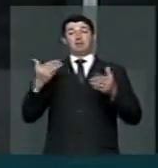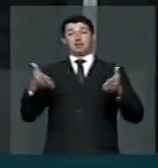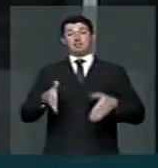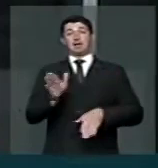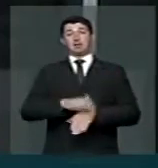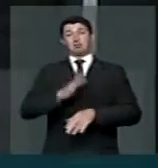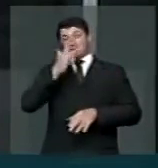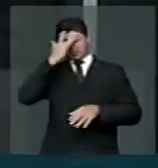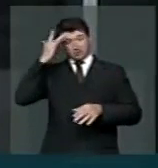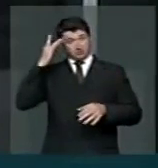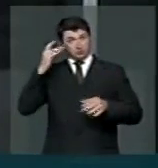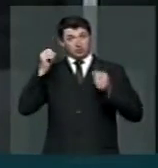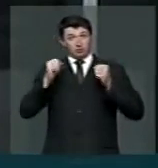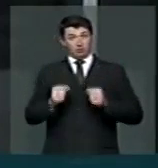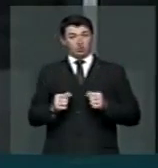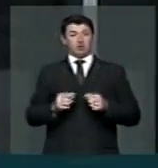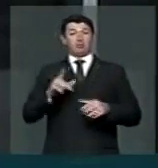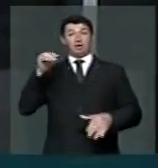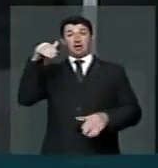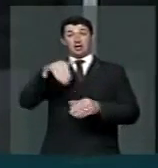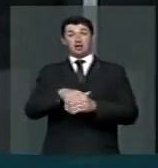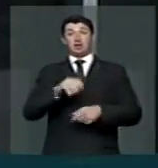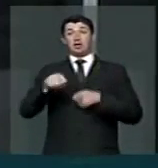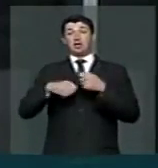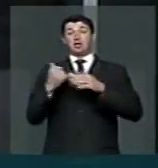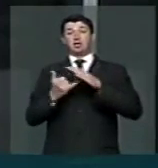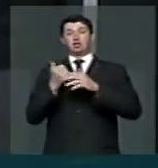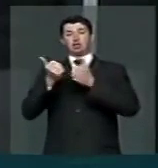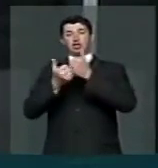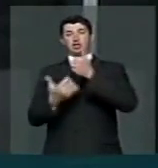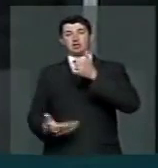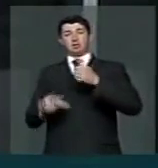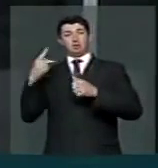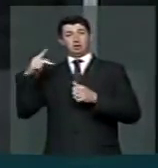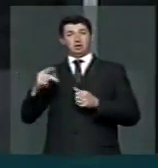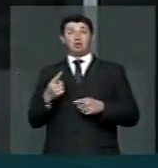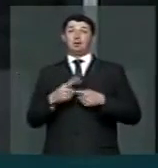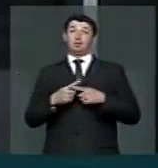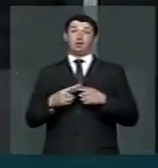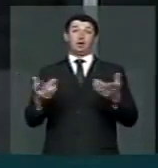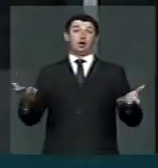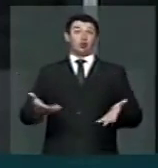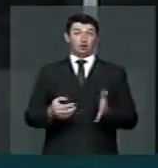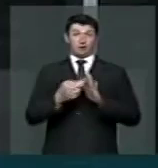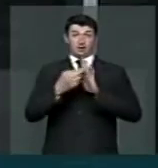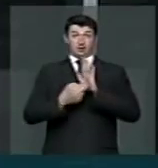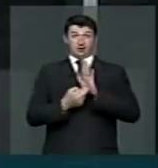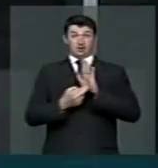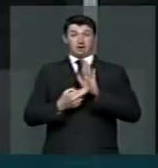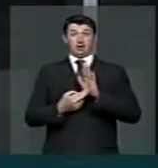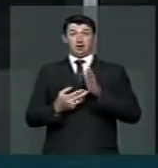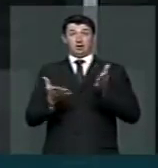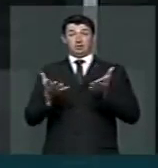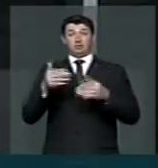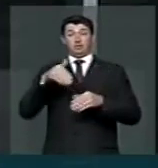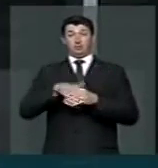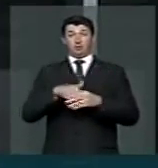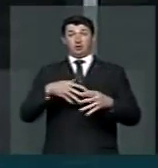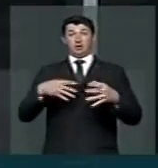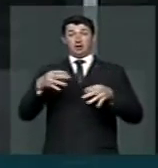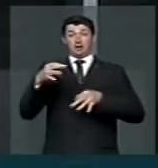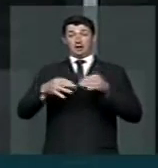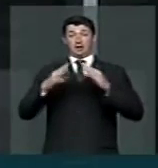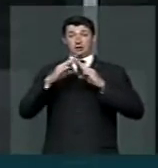dos membros do poder na eleição dos seus órgãos diretivos, já que a atual rigidez das regras para eleições dos